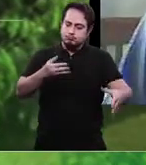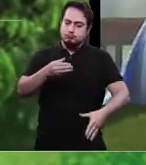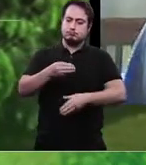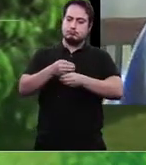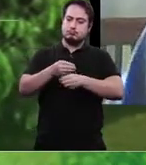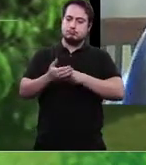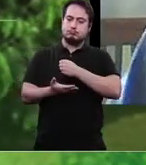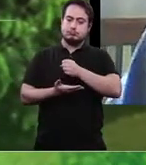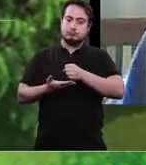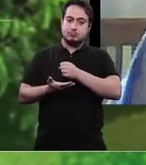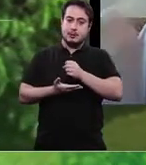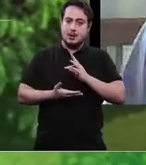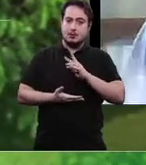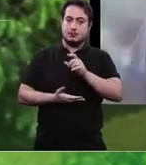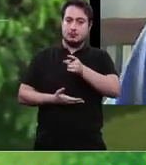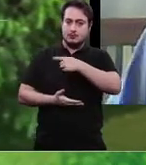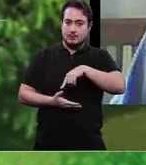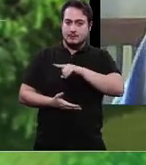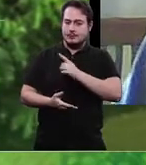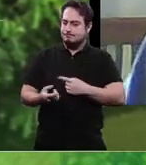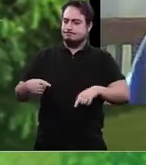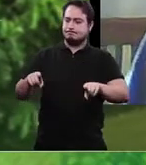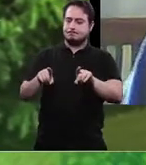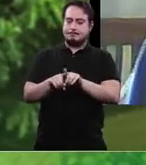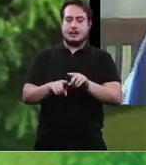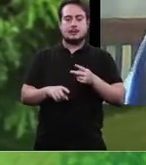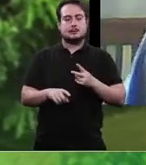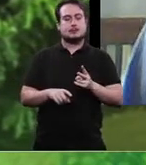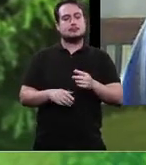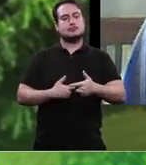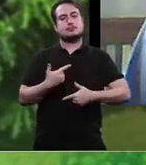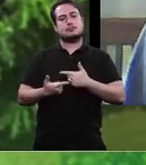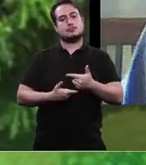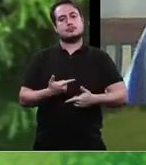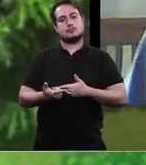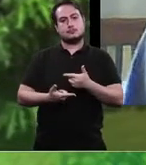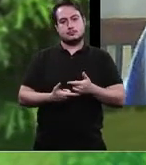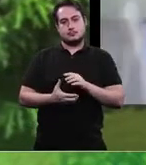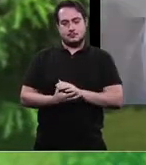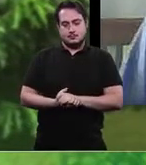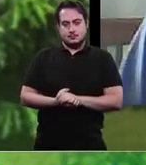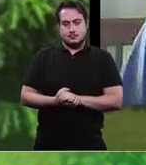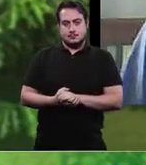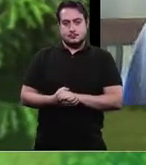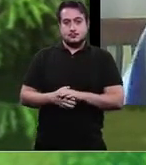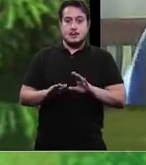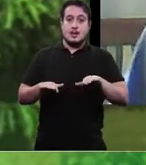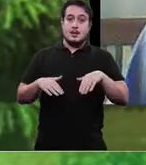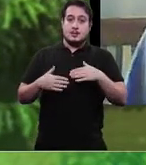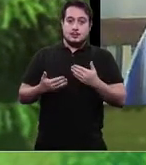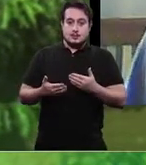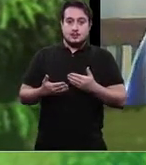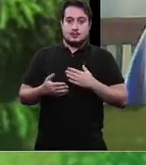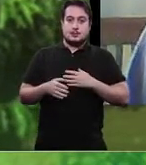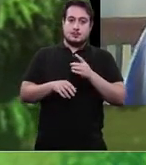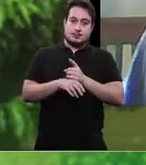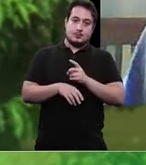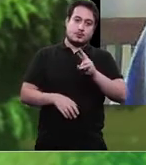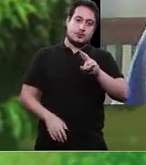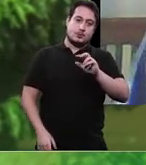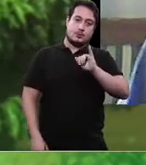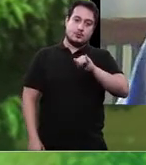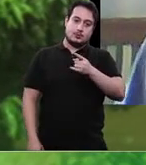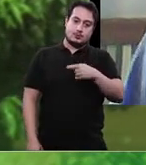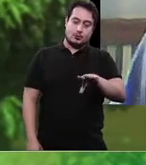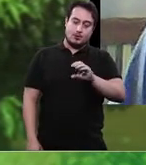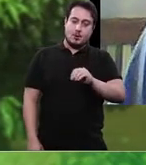embasar aí todas as decisões e ser parceiro em todas as ações, essas nações necessárias. Então, em nome do Dr. João Martins, presidente